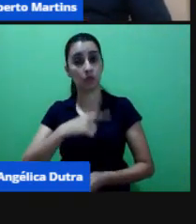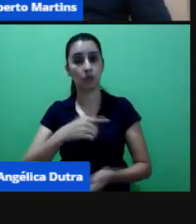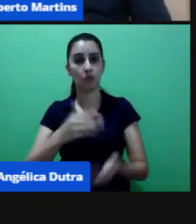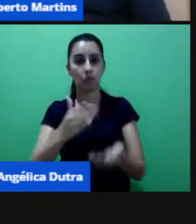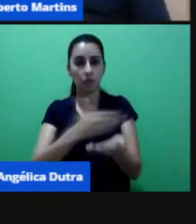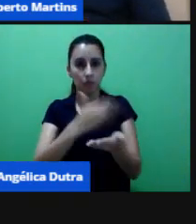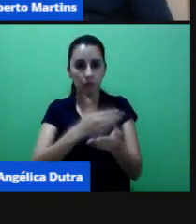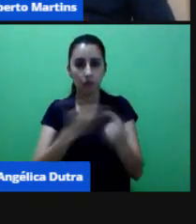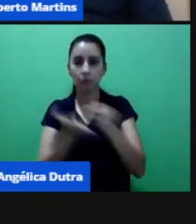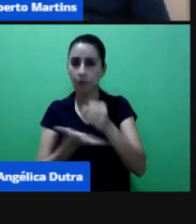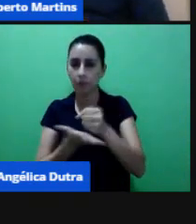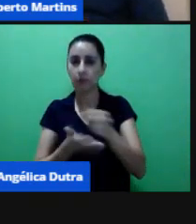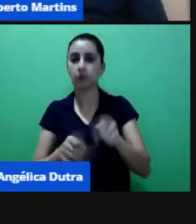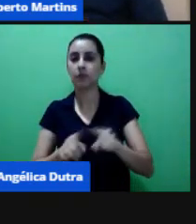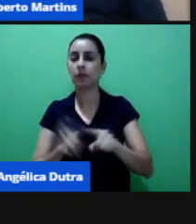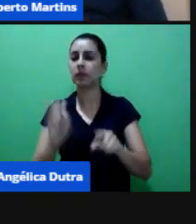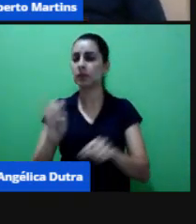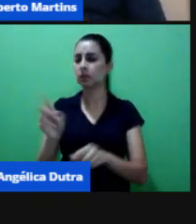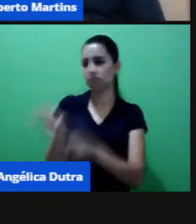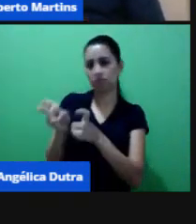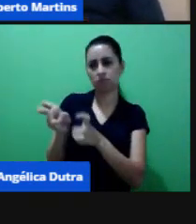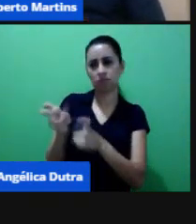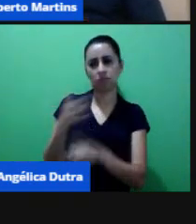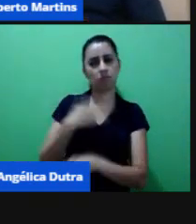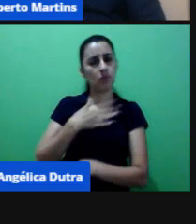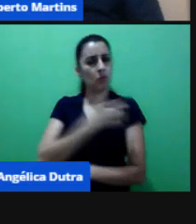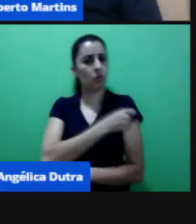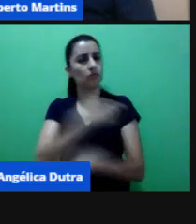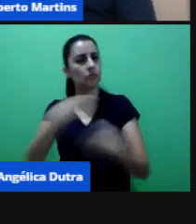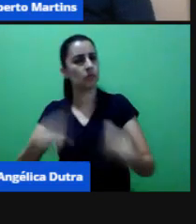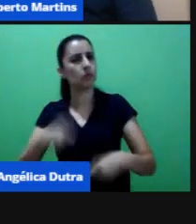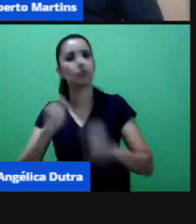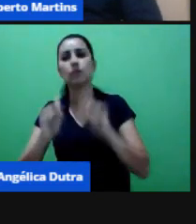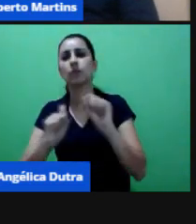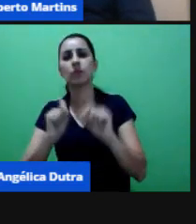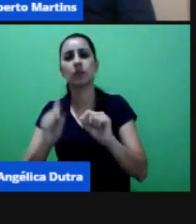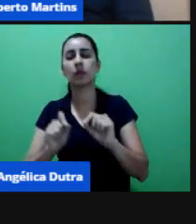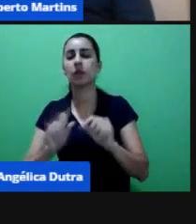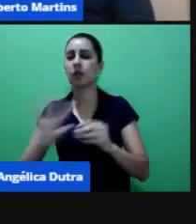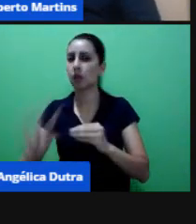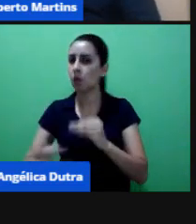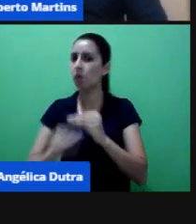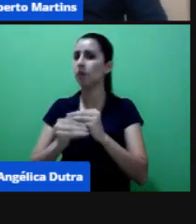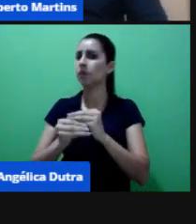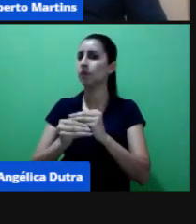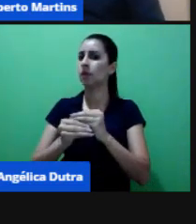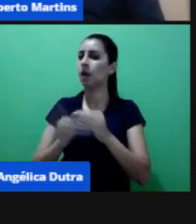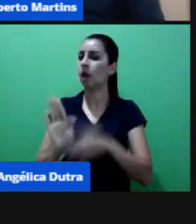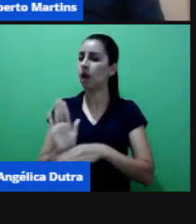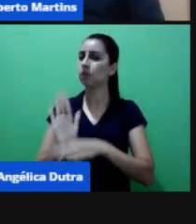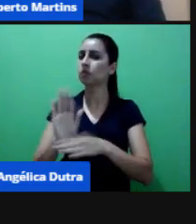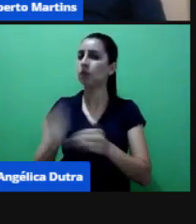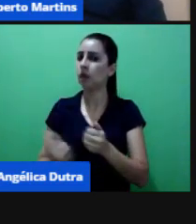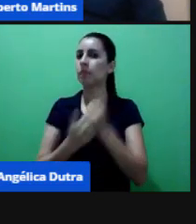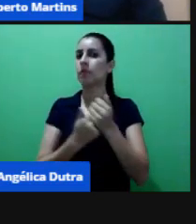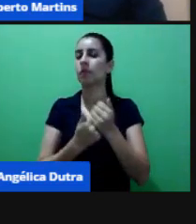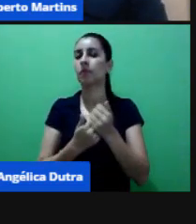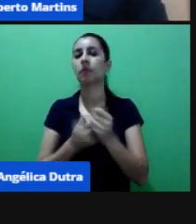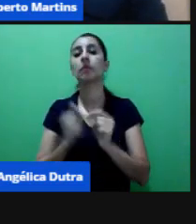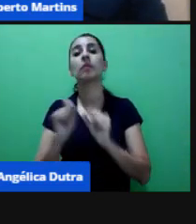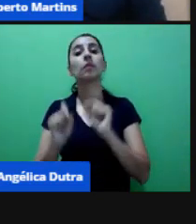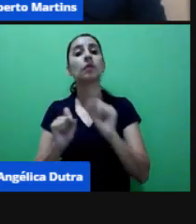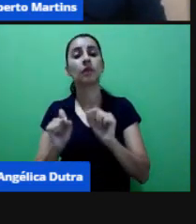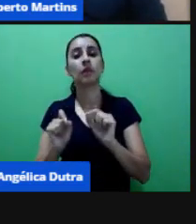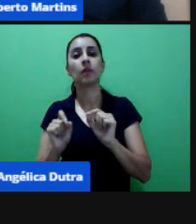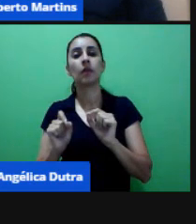eu observo que meu aluno necessita de complementar em alguma situação de conteúdo, seja de qual